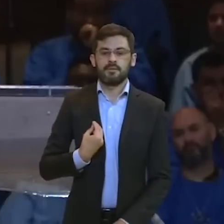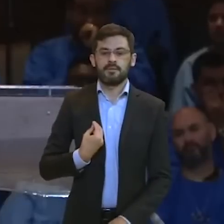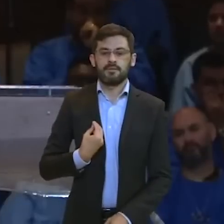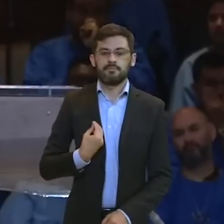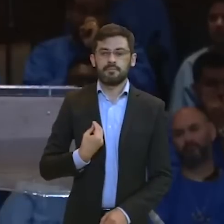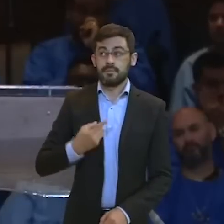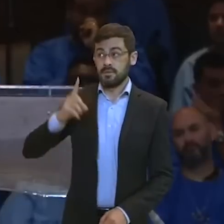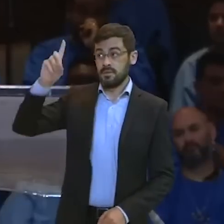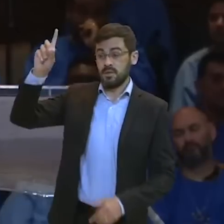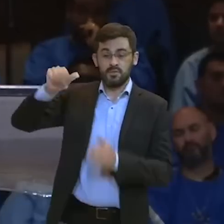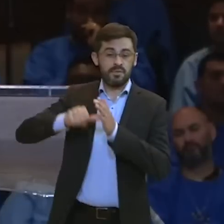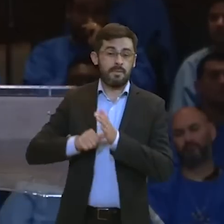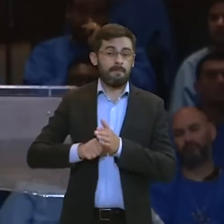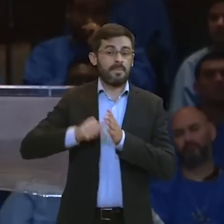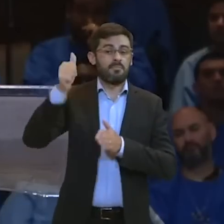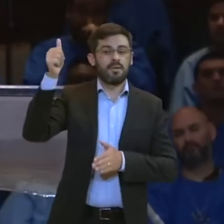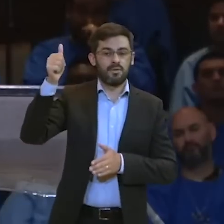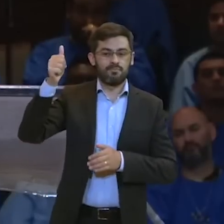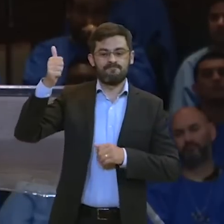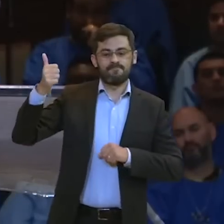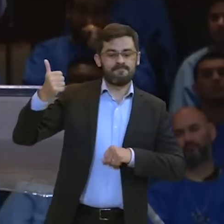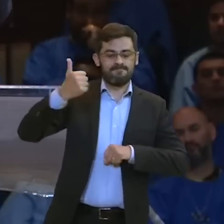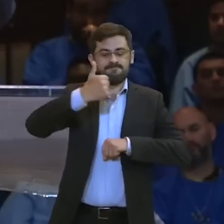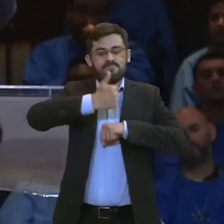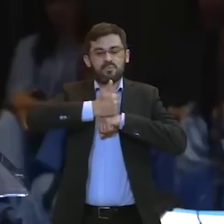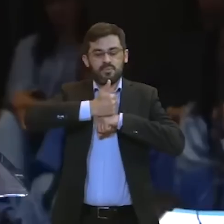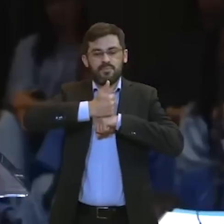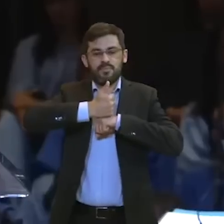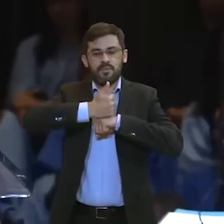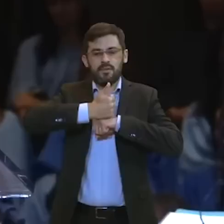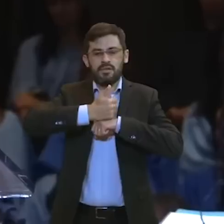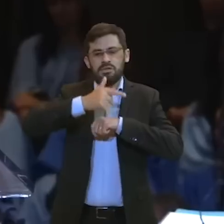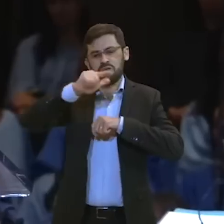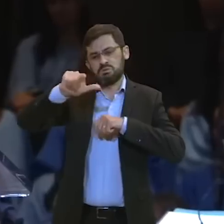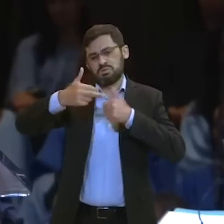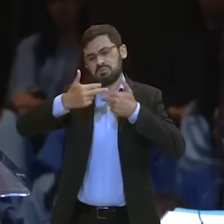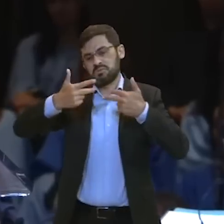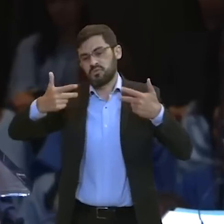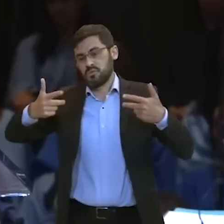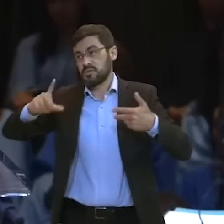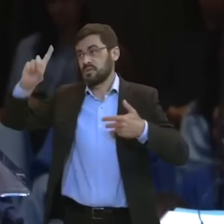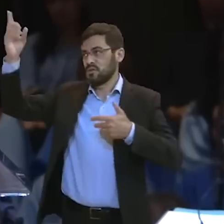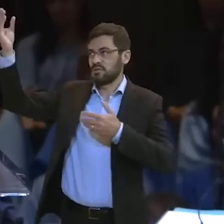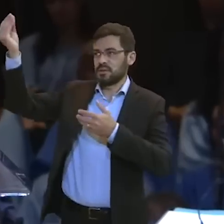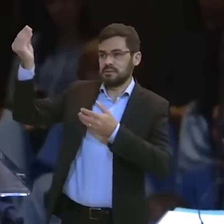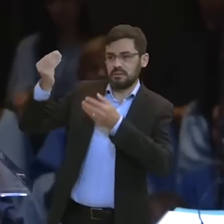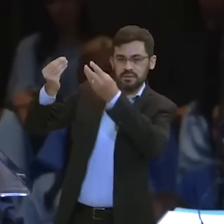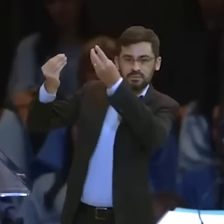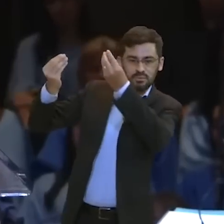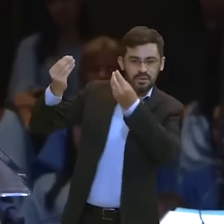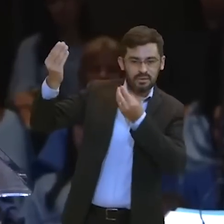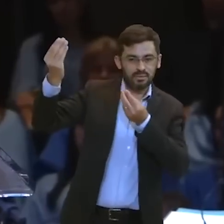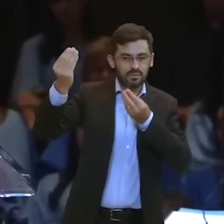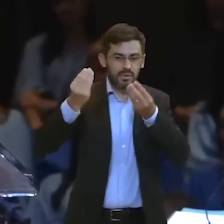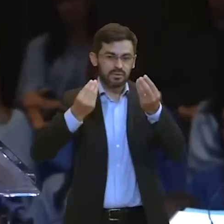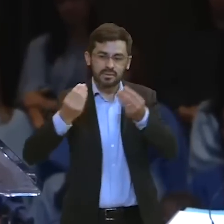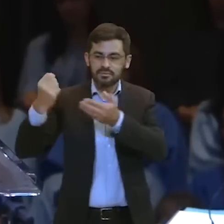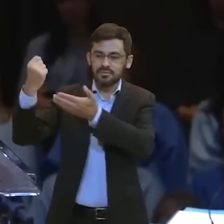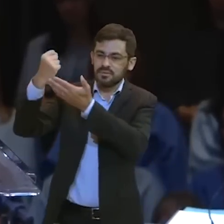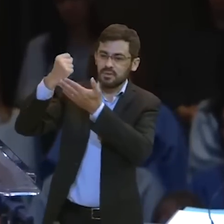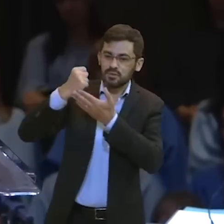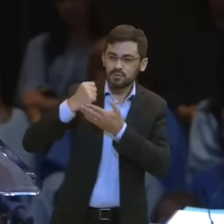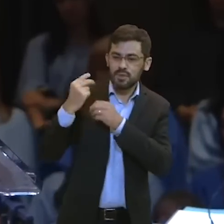colocar Deus em primeiro lugar. E o quê? Todas as outras coisas nos